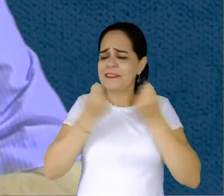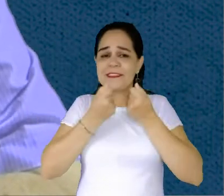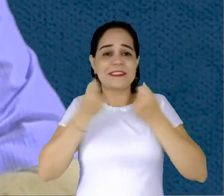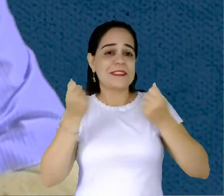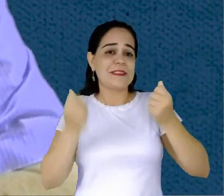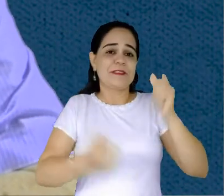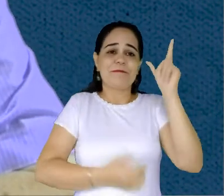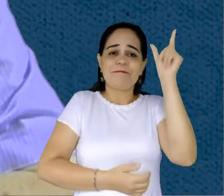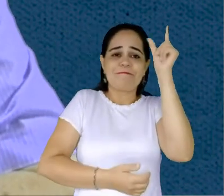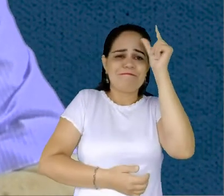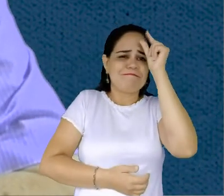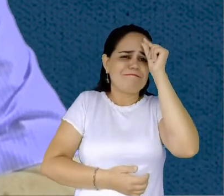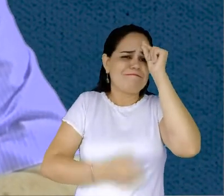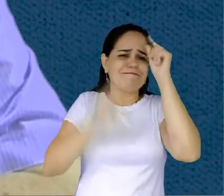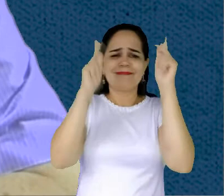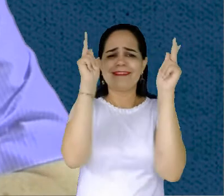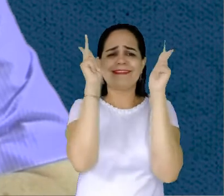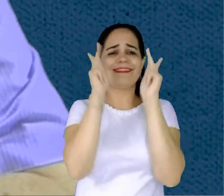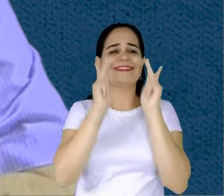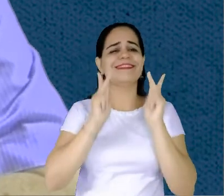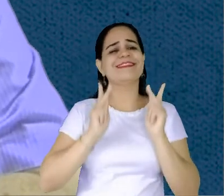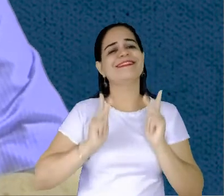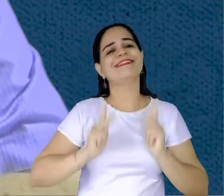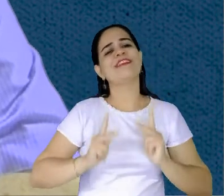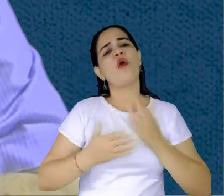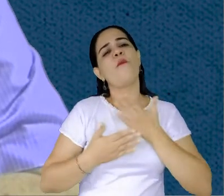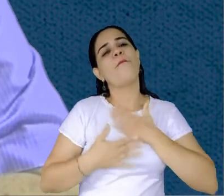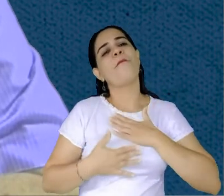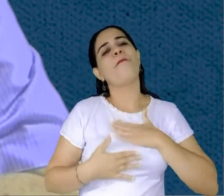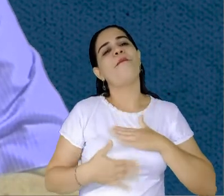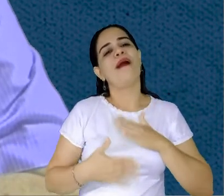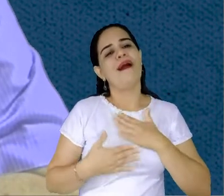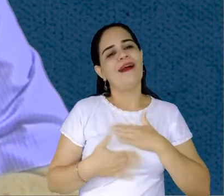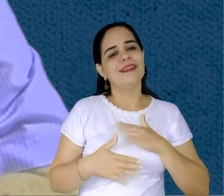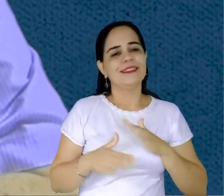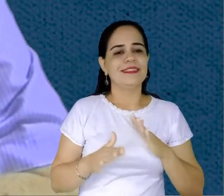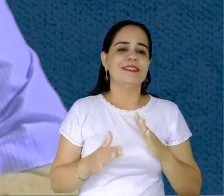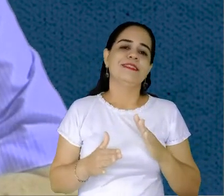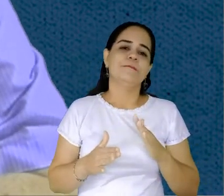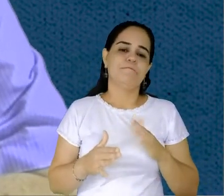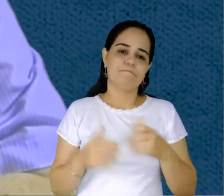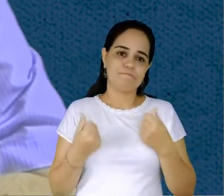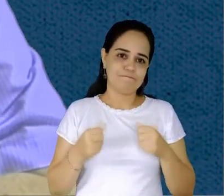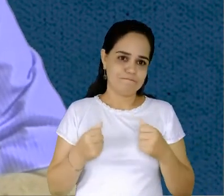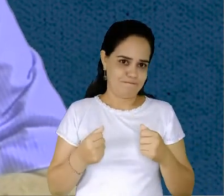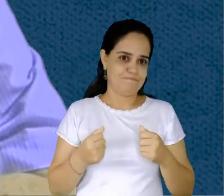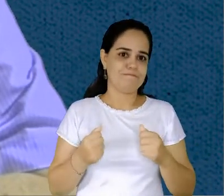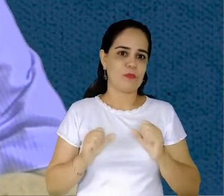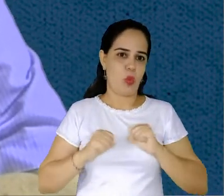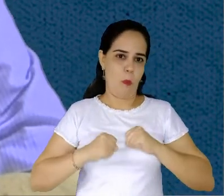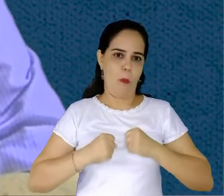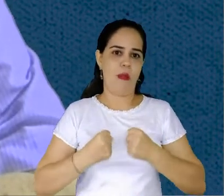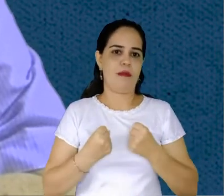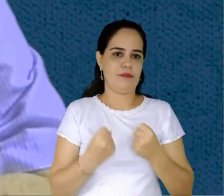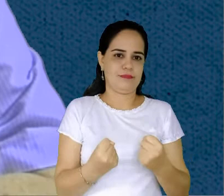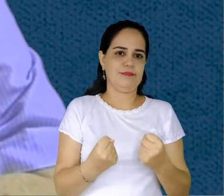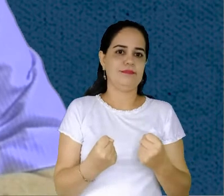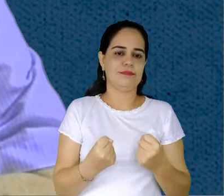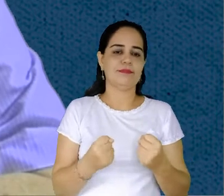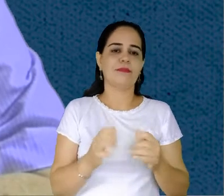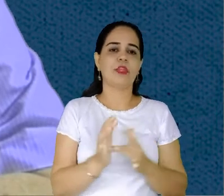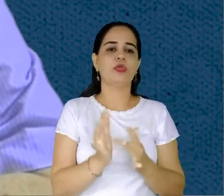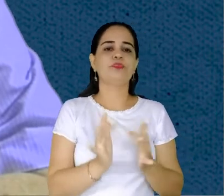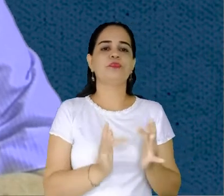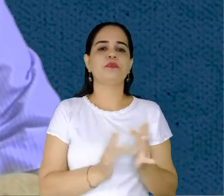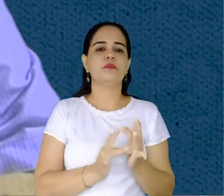de uma paz enorme, nos deixa profundamente tranquilos. Mas é necessário perseverar. Jesus,